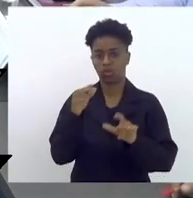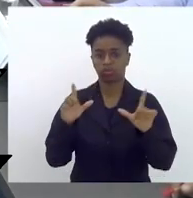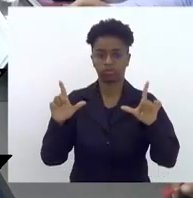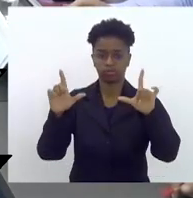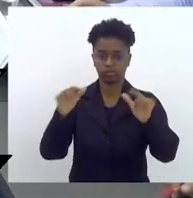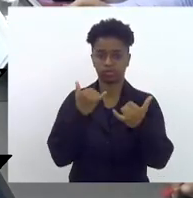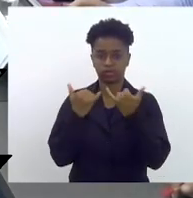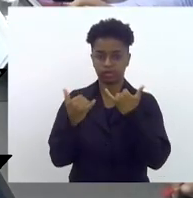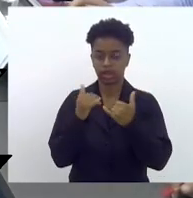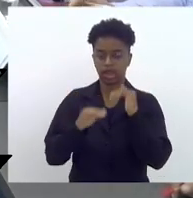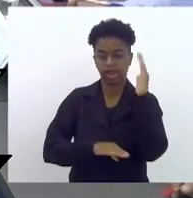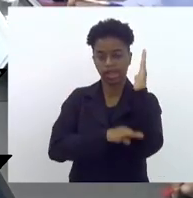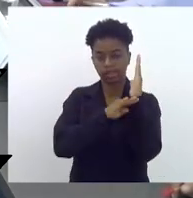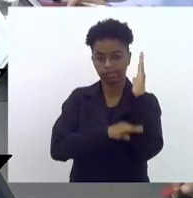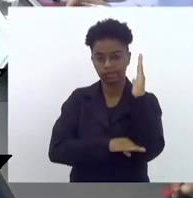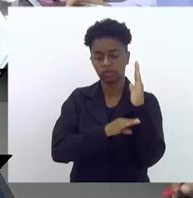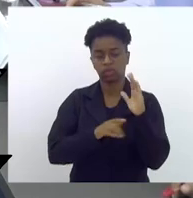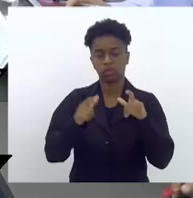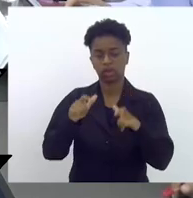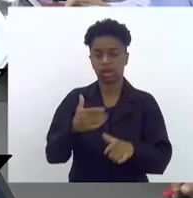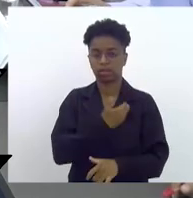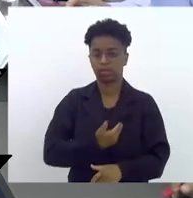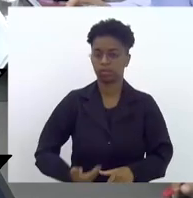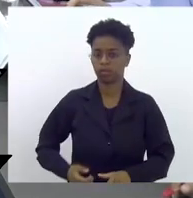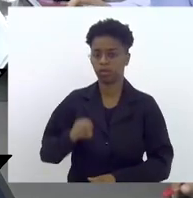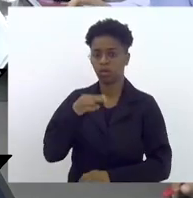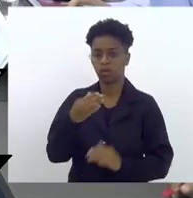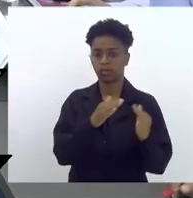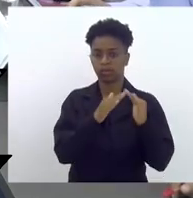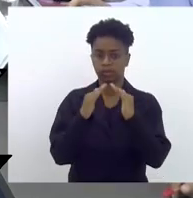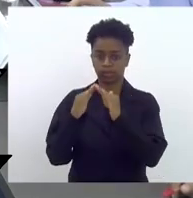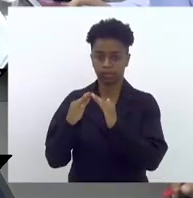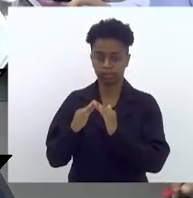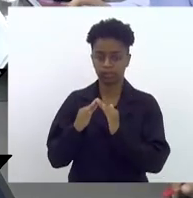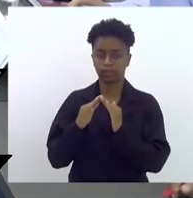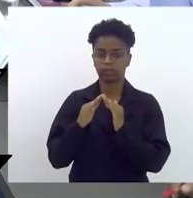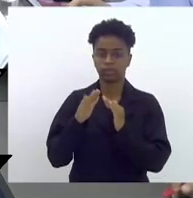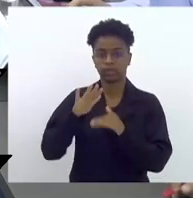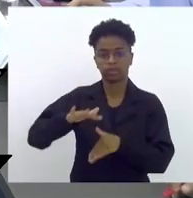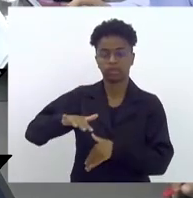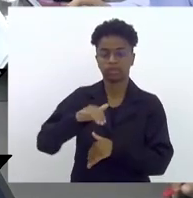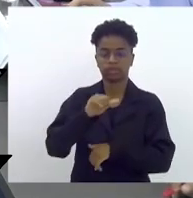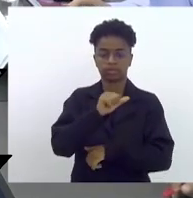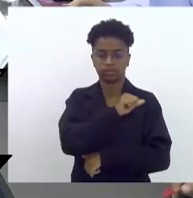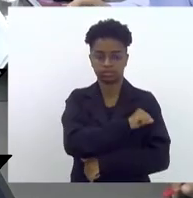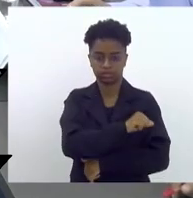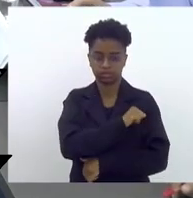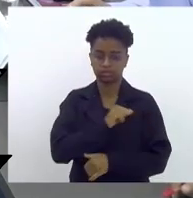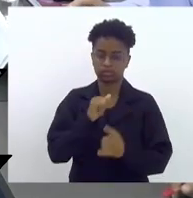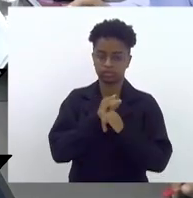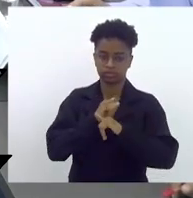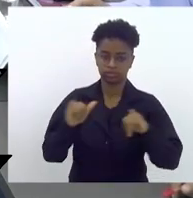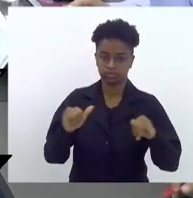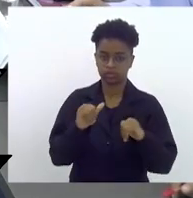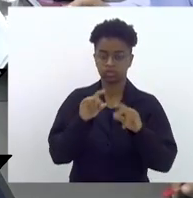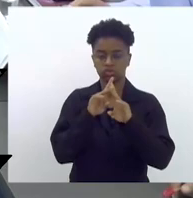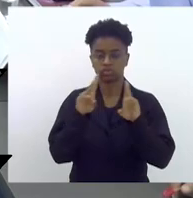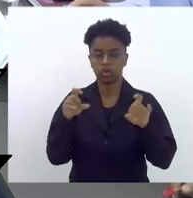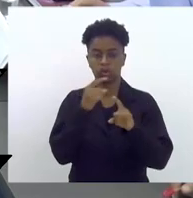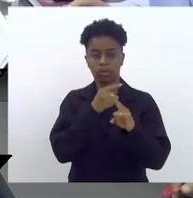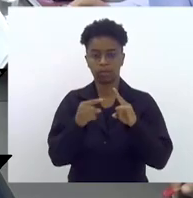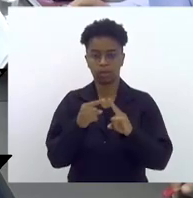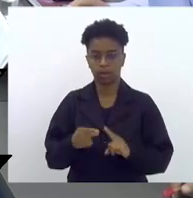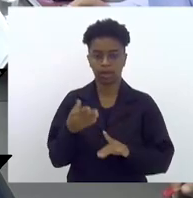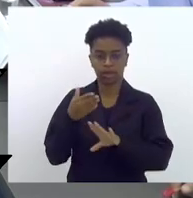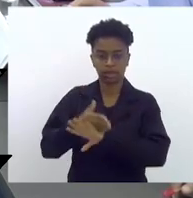nos elevadores de edifícios públicos ou residenciais no âmbito do Estado do Rio de Janeiro informando sobre a proibição